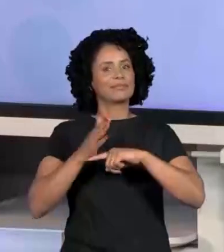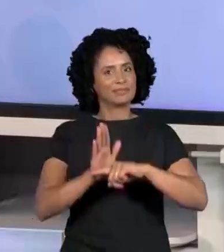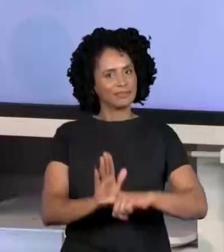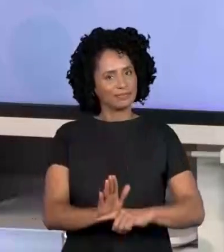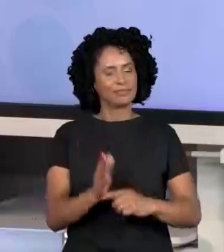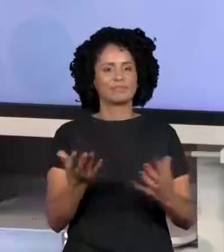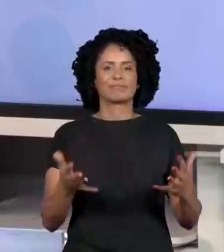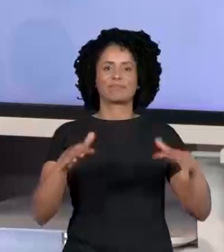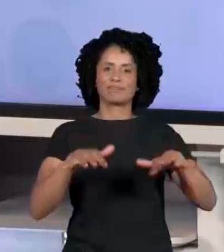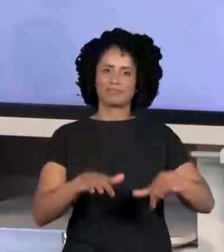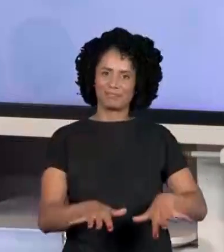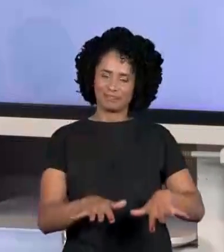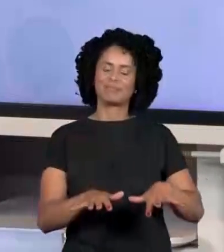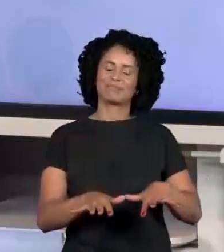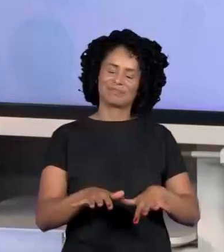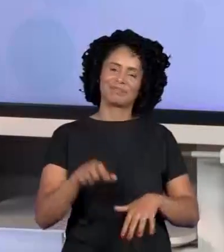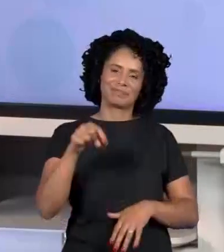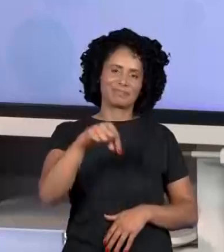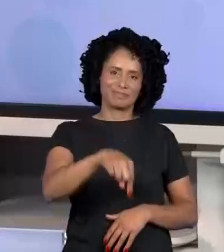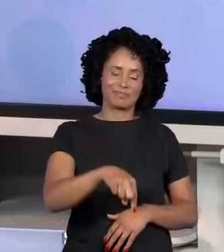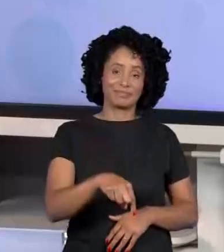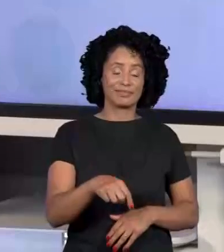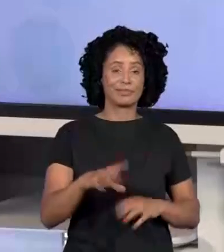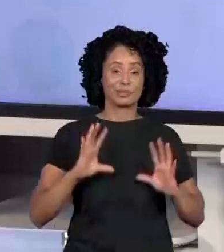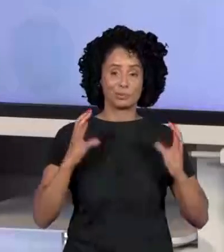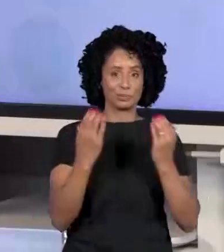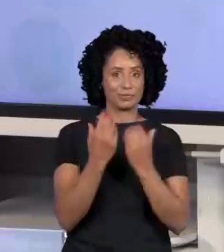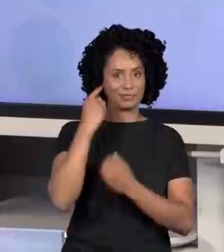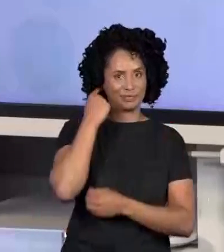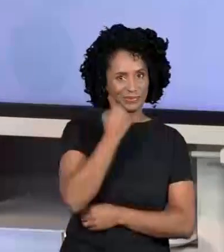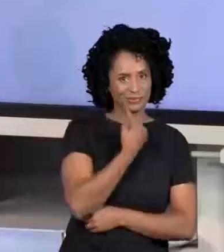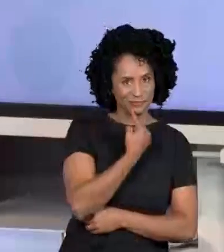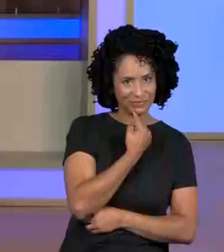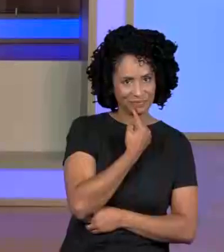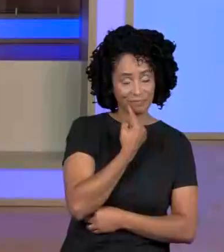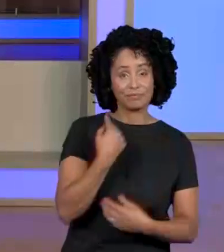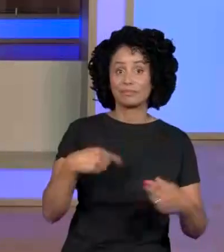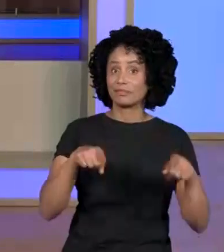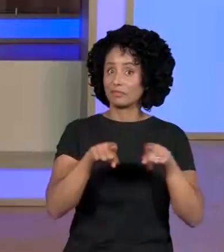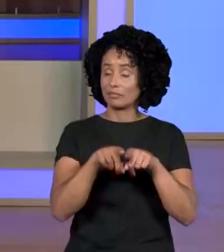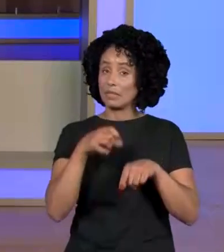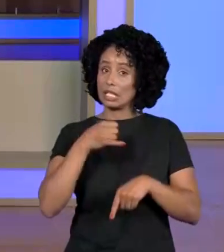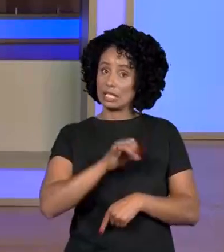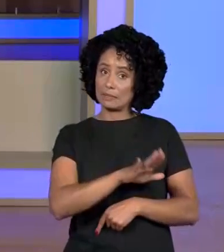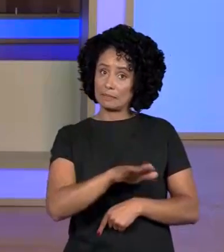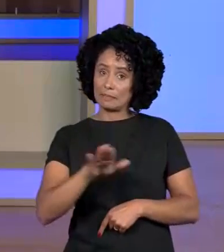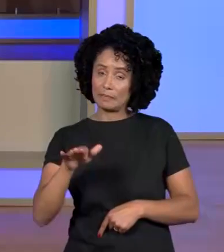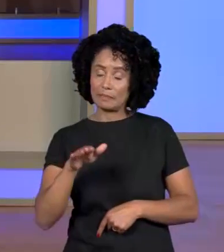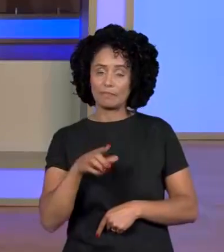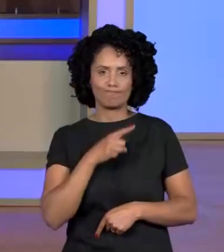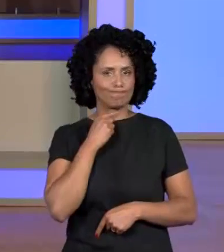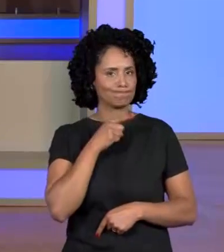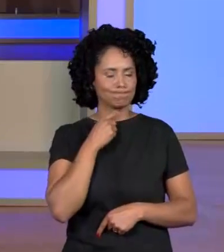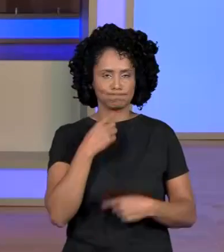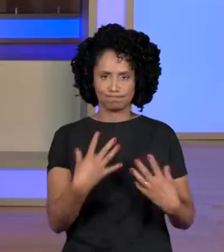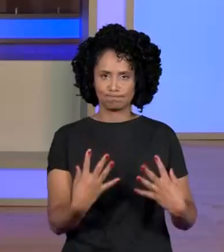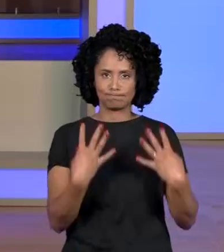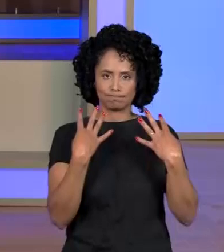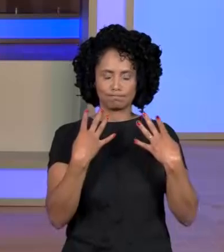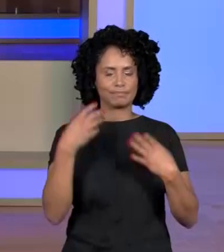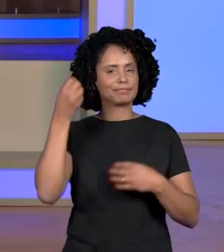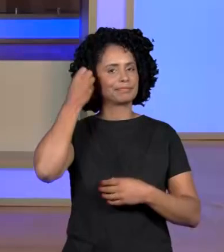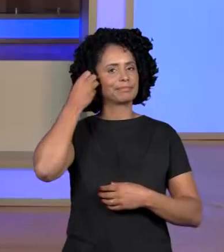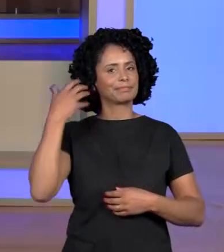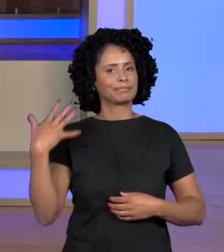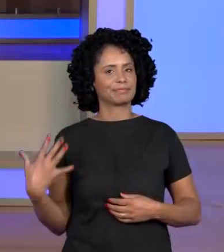deixar nossa aula mais inclusiva para a comunidade surda. E para aqueles que podem me ouvir e não conseguem me ver, vou fazer